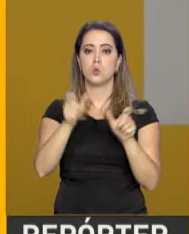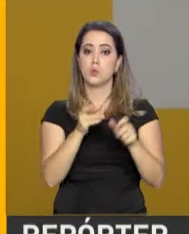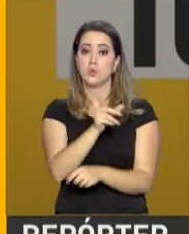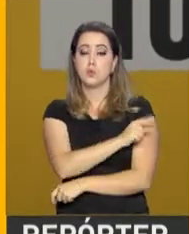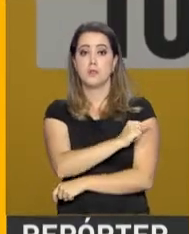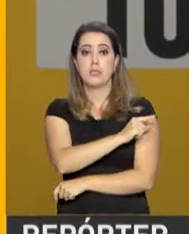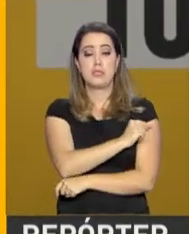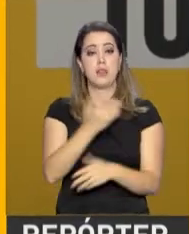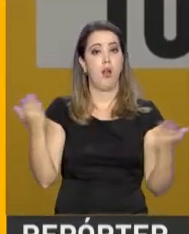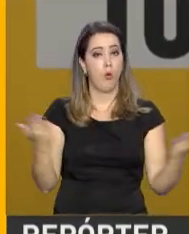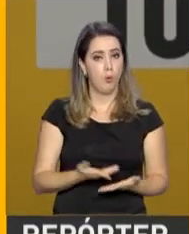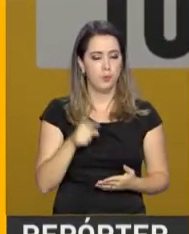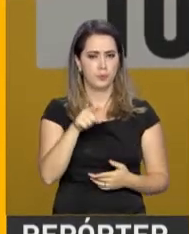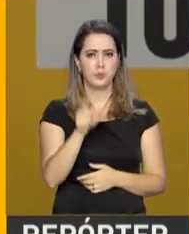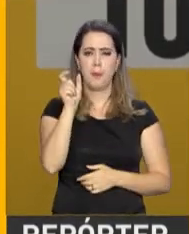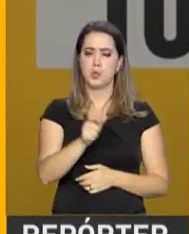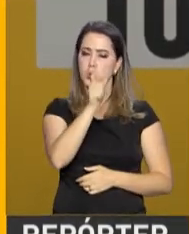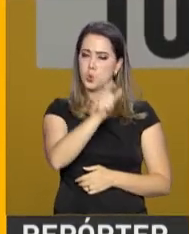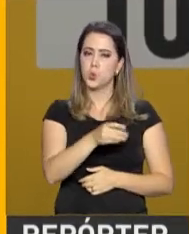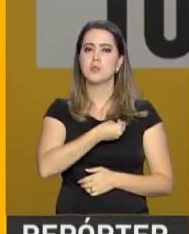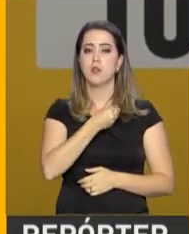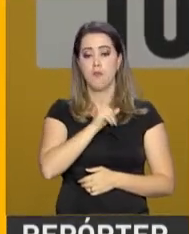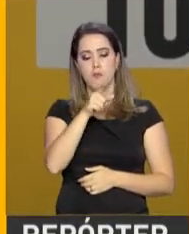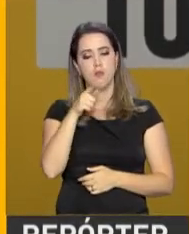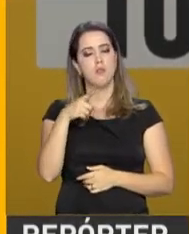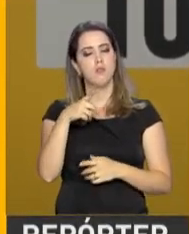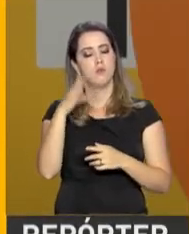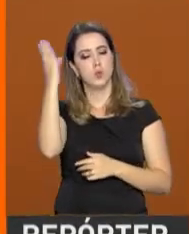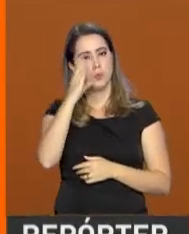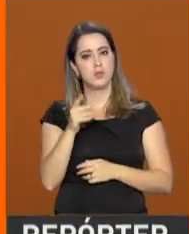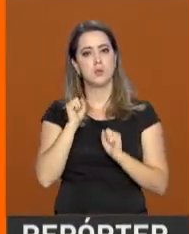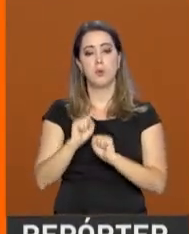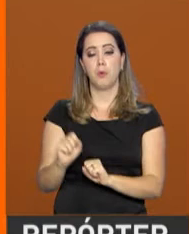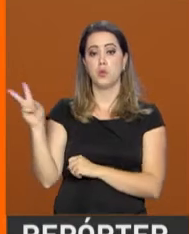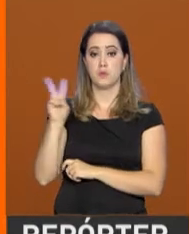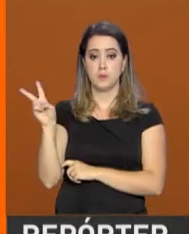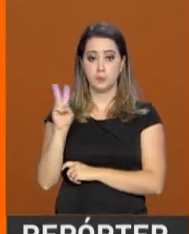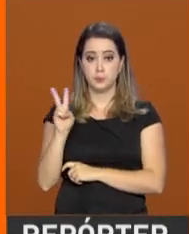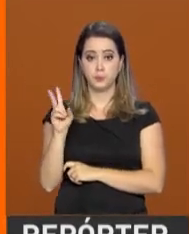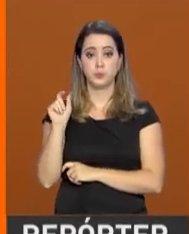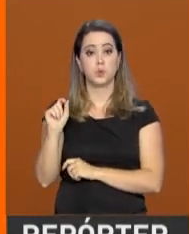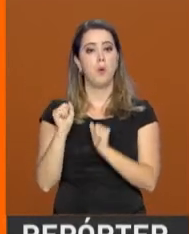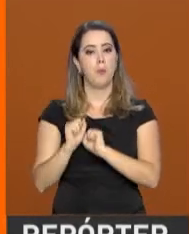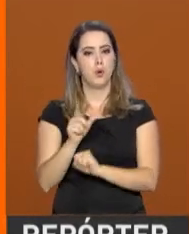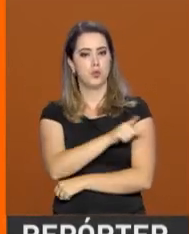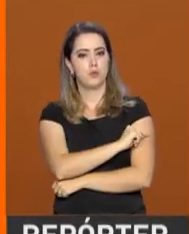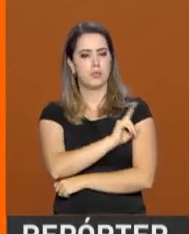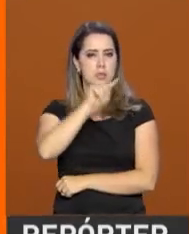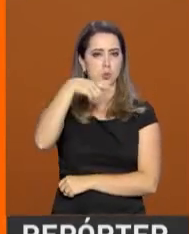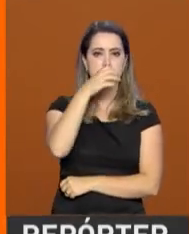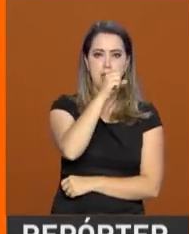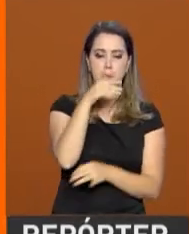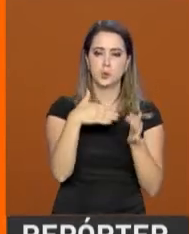contra o sarampo são brasileiros e imigrantes venezuelanos que podem ser vacinados a partir do próximo sábado até